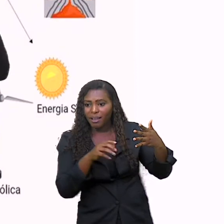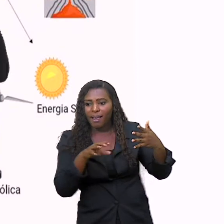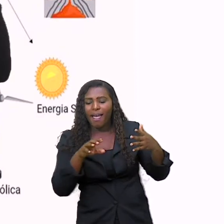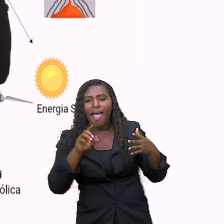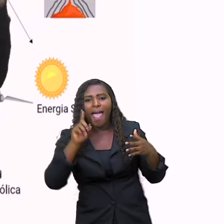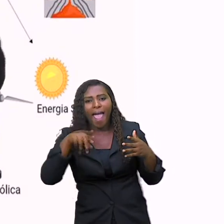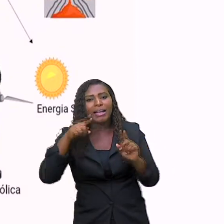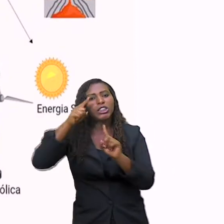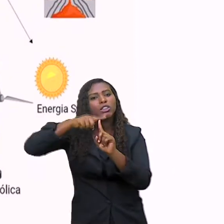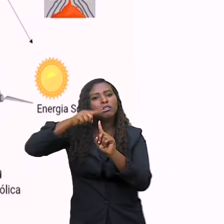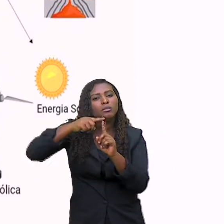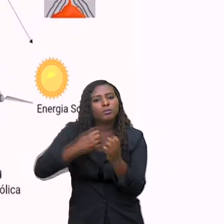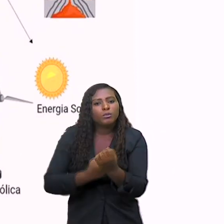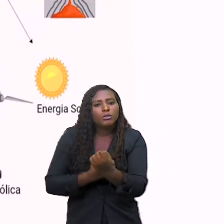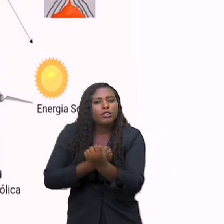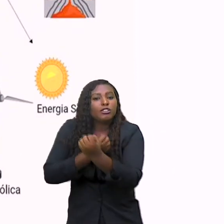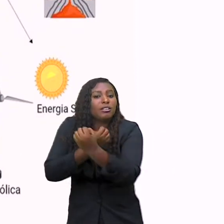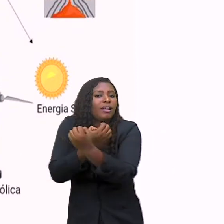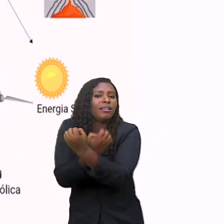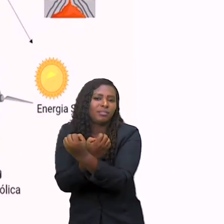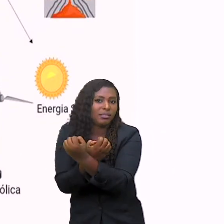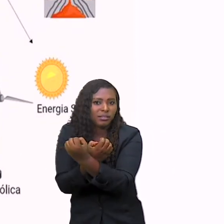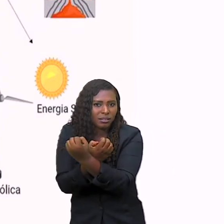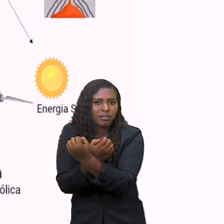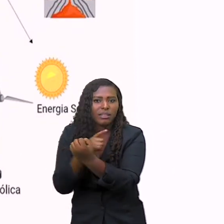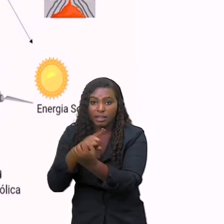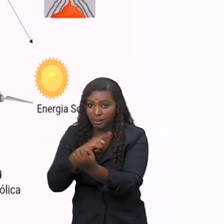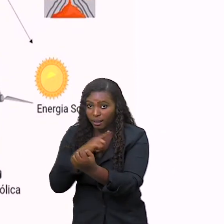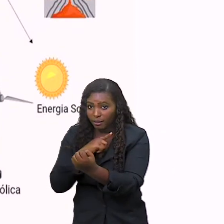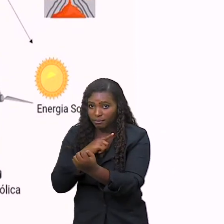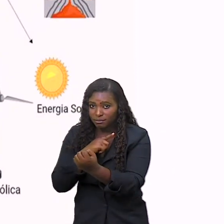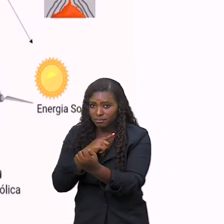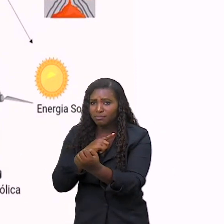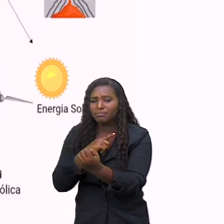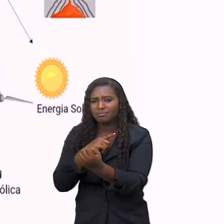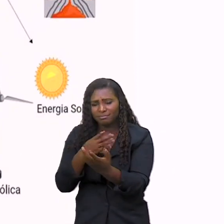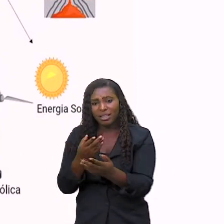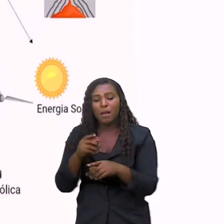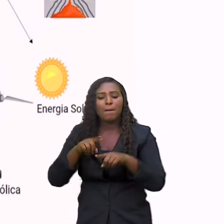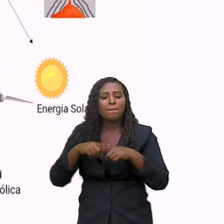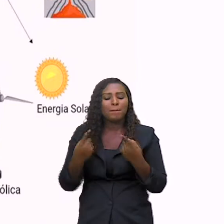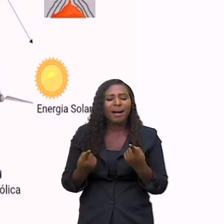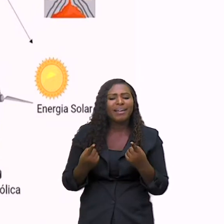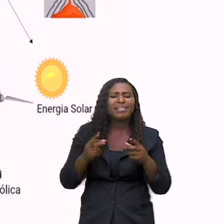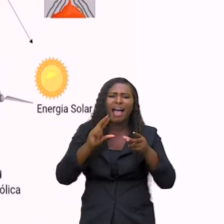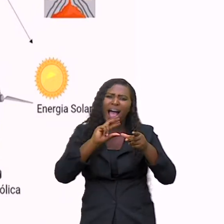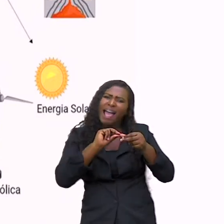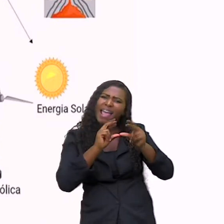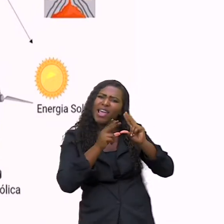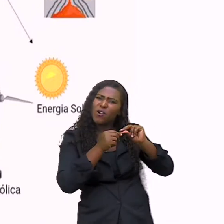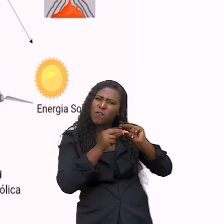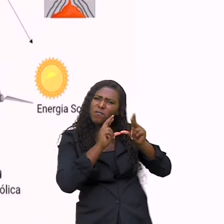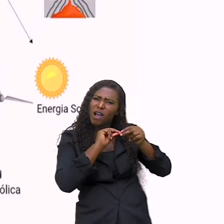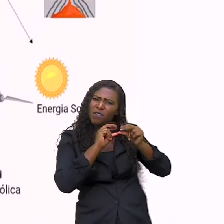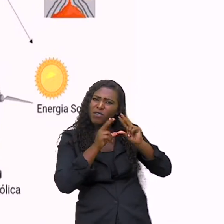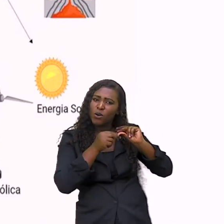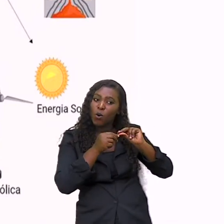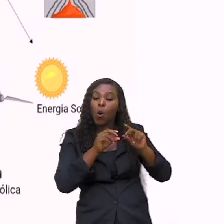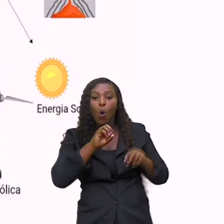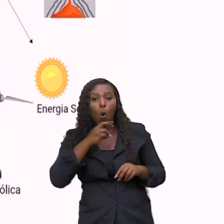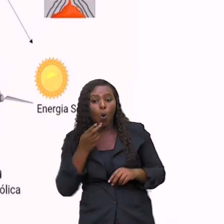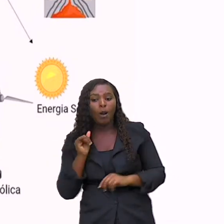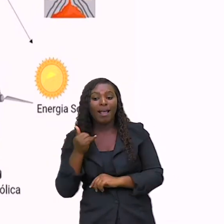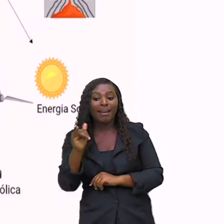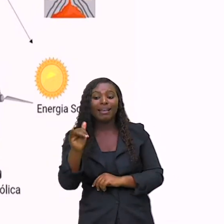se reorganizam, não se refazem? Elas são fontes, então, não renováveis.